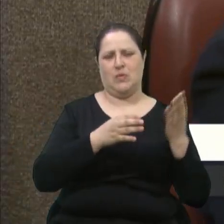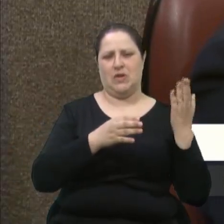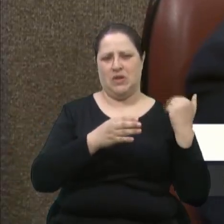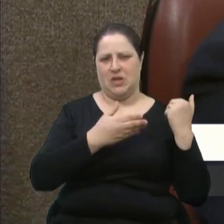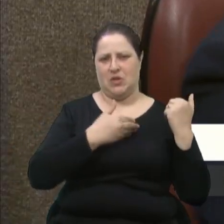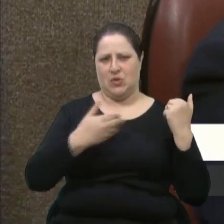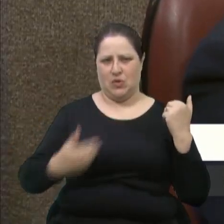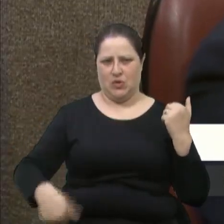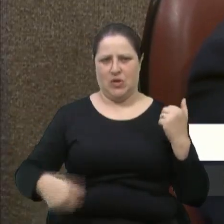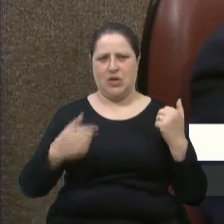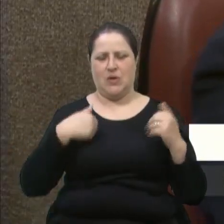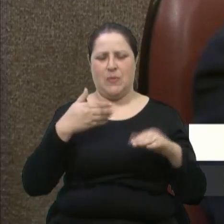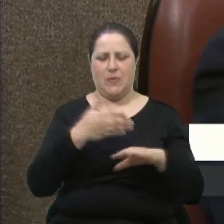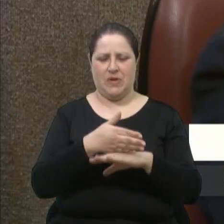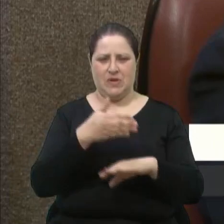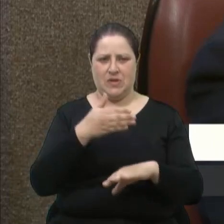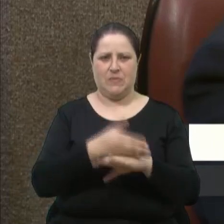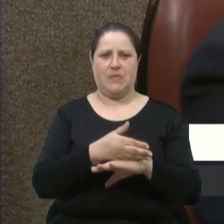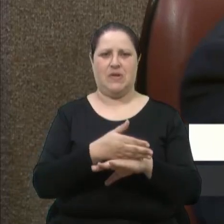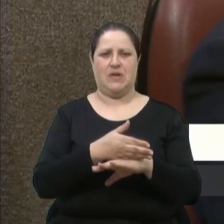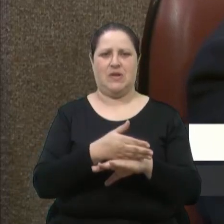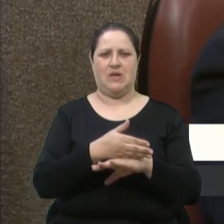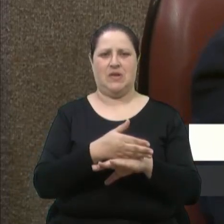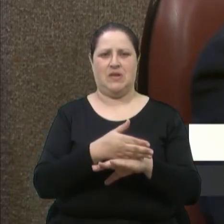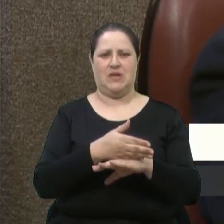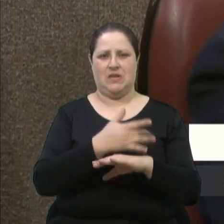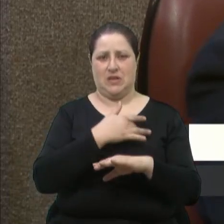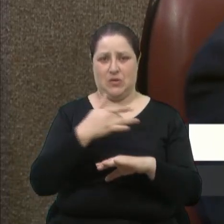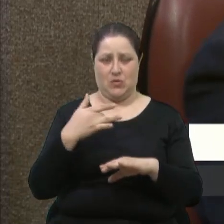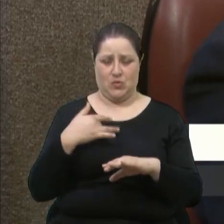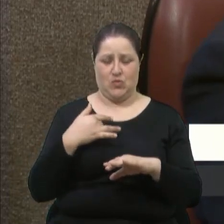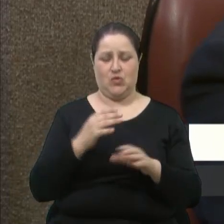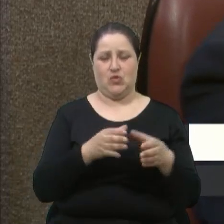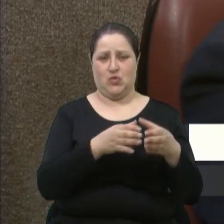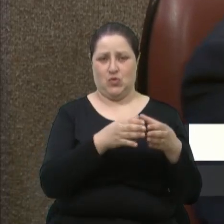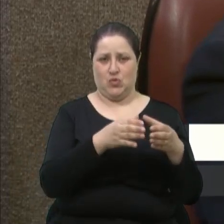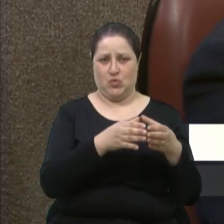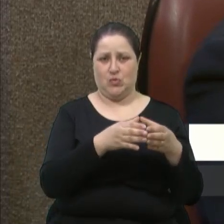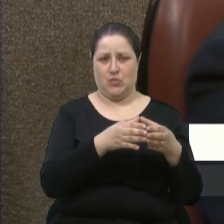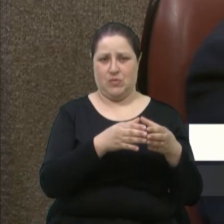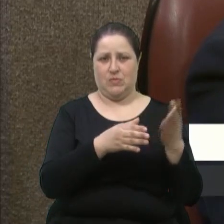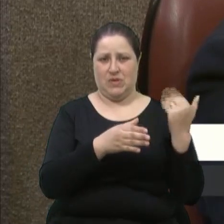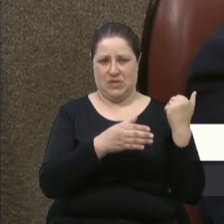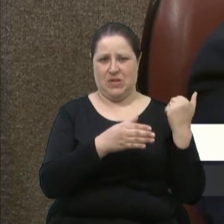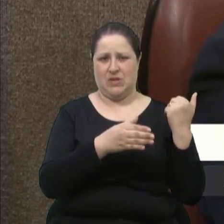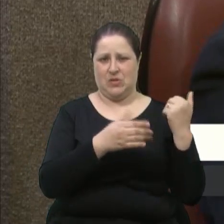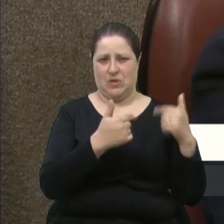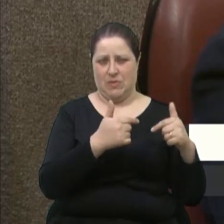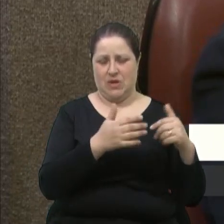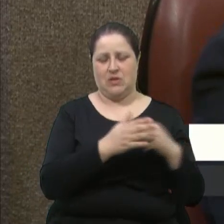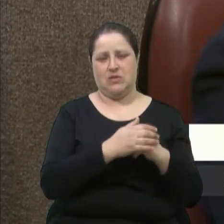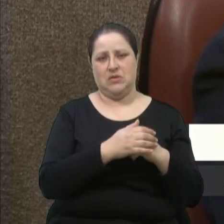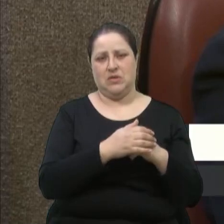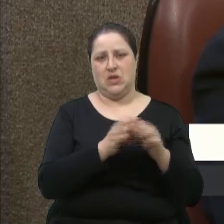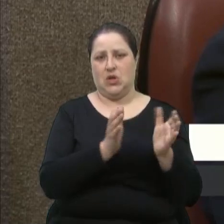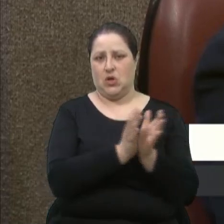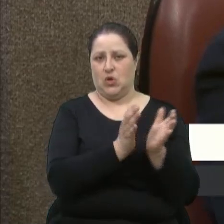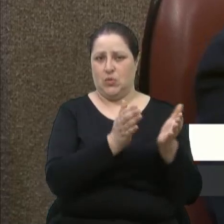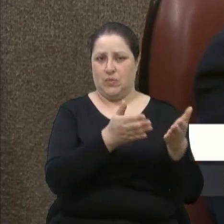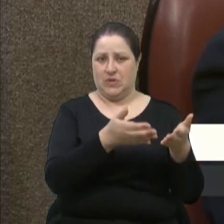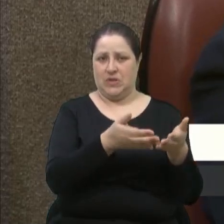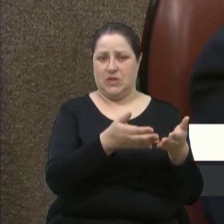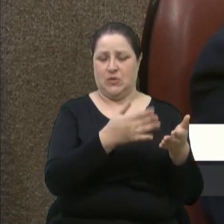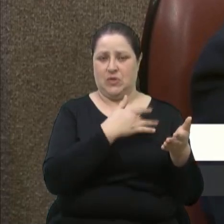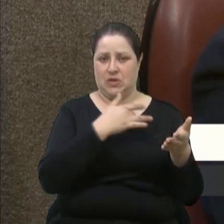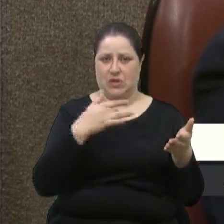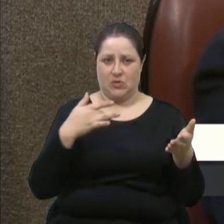passada e sei que a Comissão de Saúde ela é muito demandada. E não é fácil ser presidente ou compor